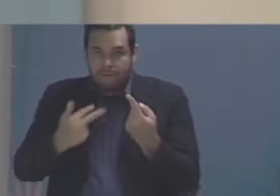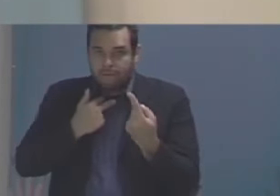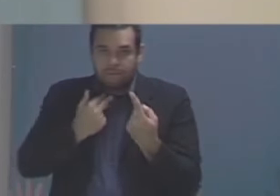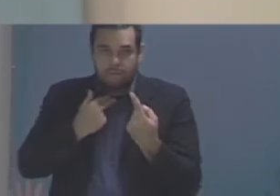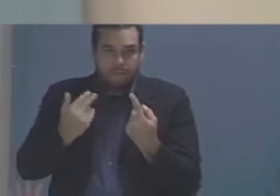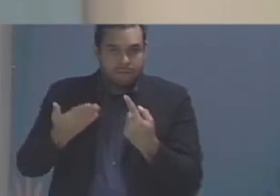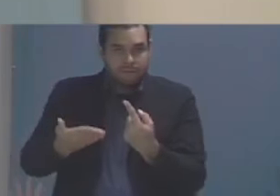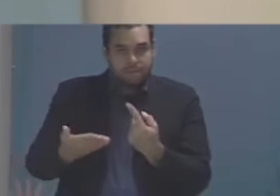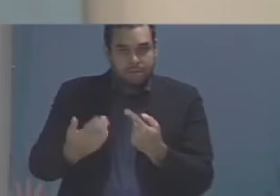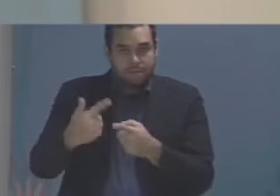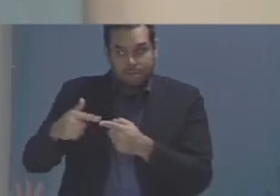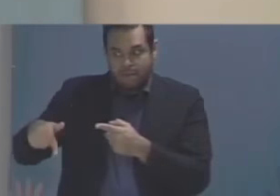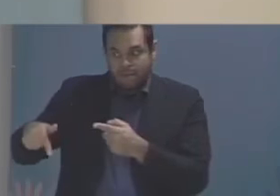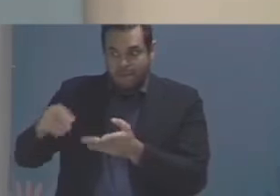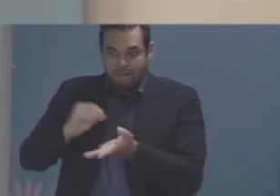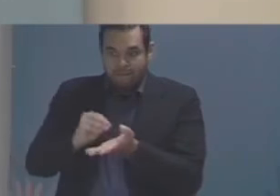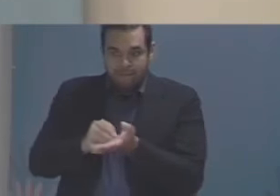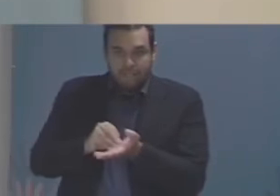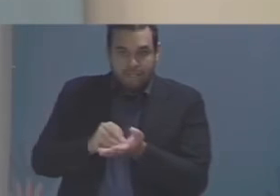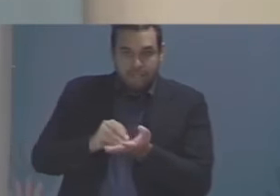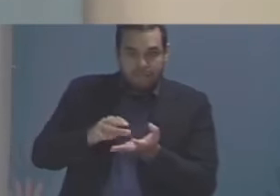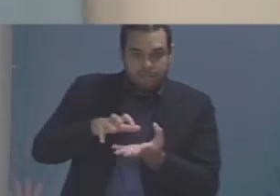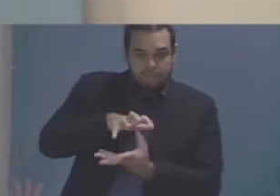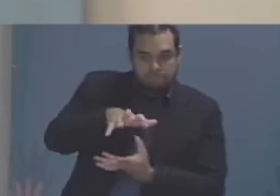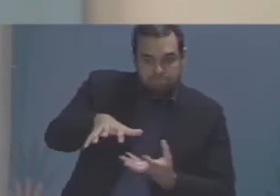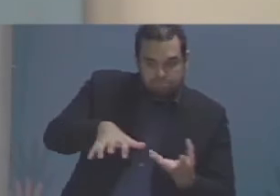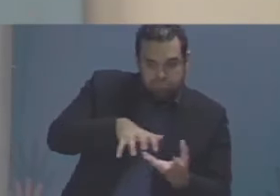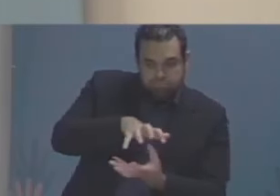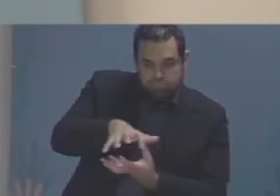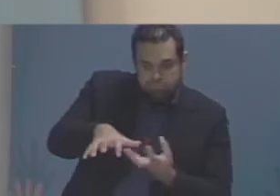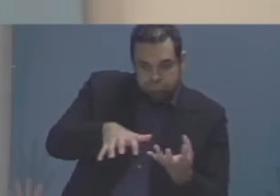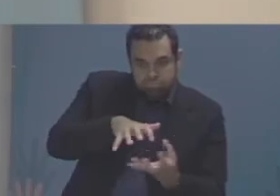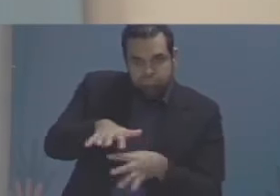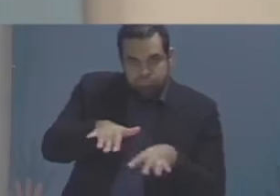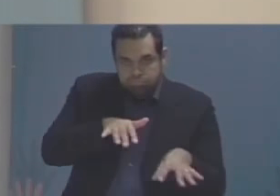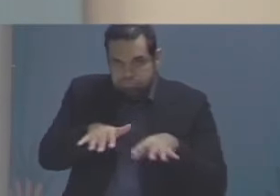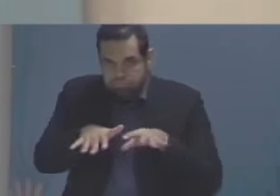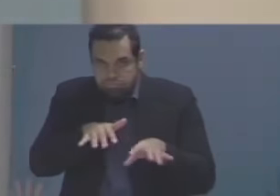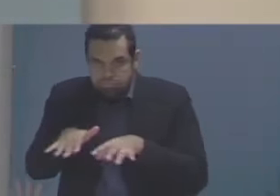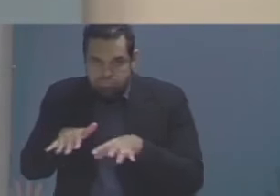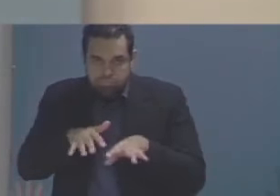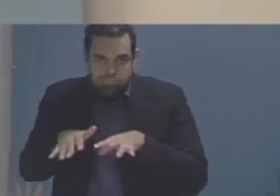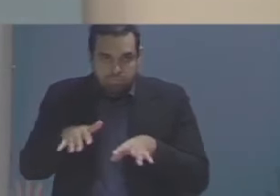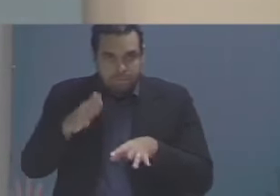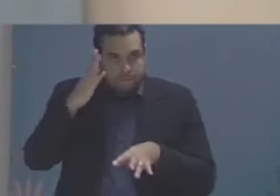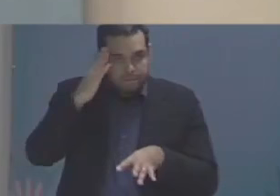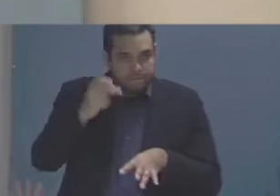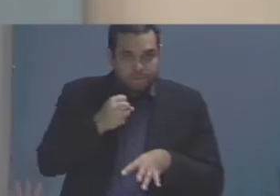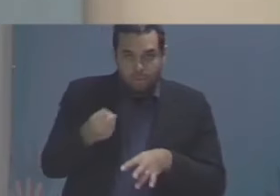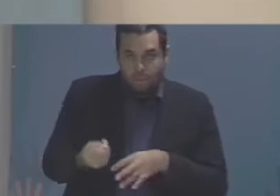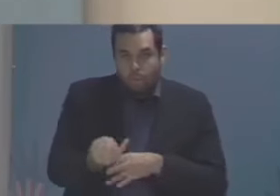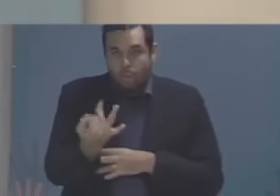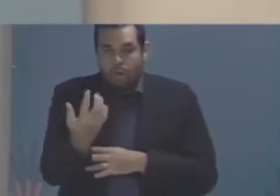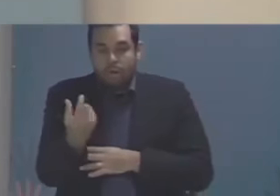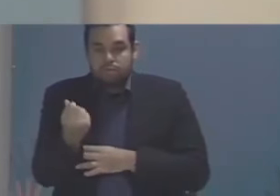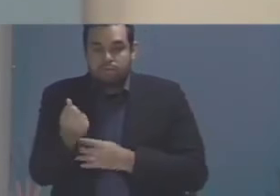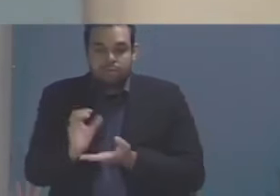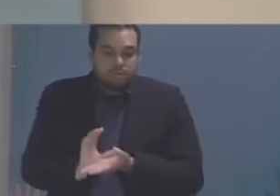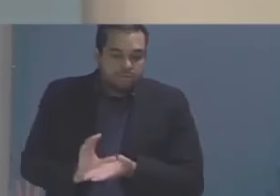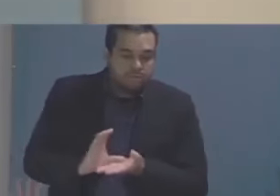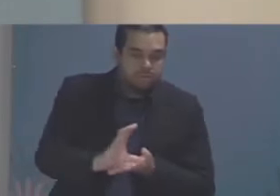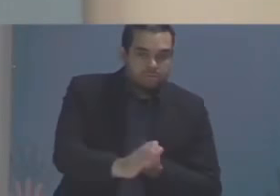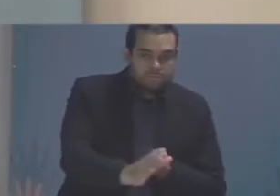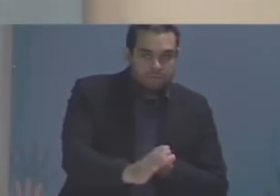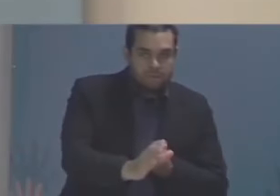sabe? Vocês utilizam o sistema, vocês utilizam a máquina. Você não falou quanto o CNP gastou, mas para ser uma coisa